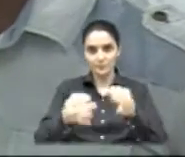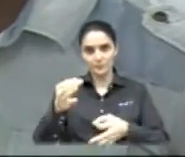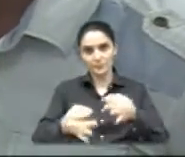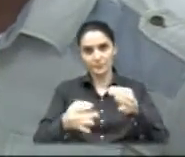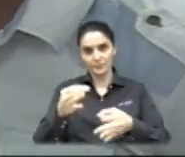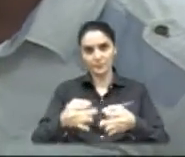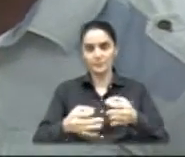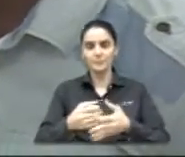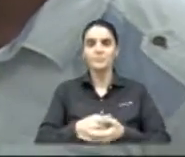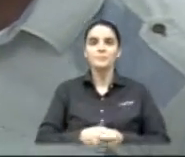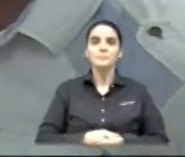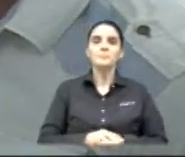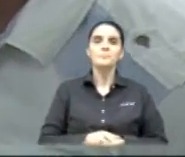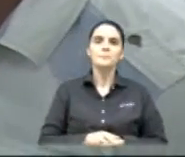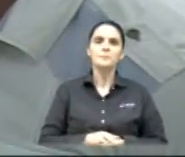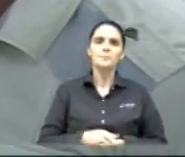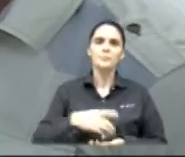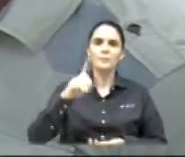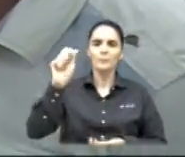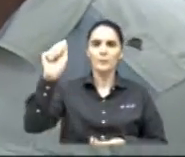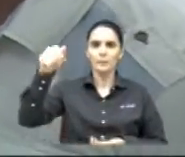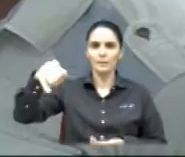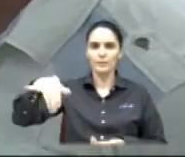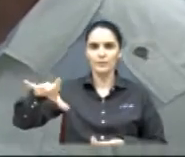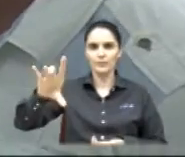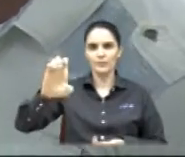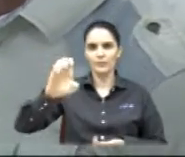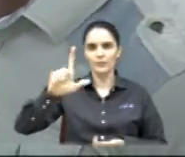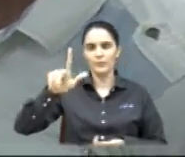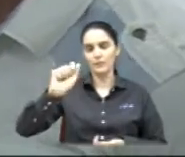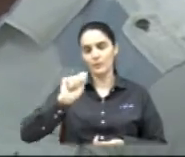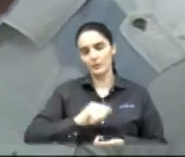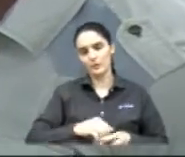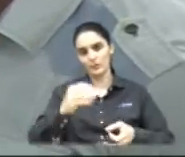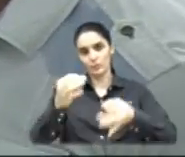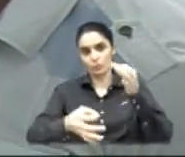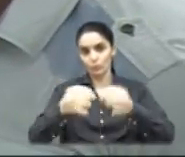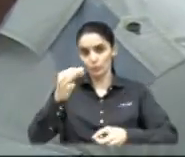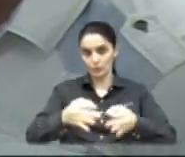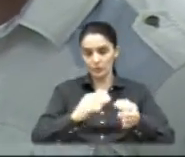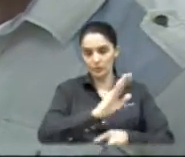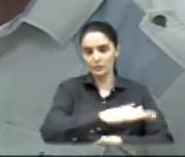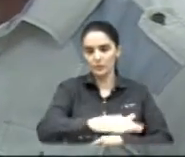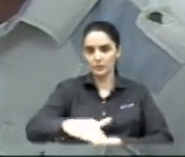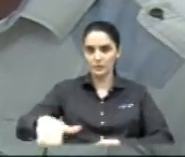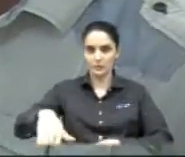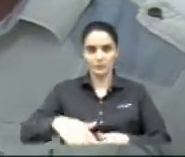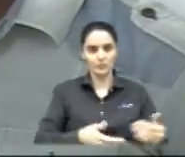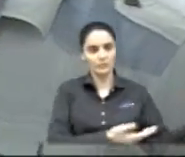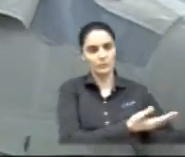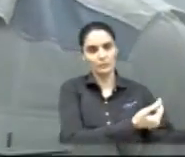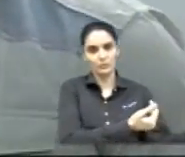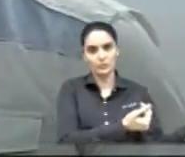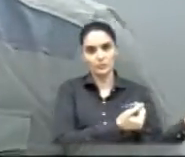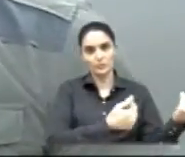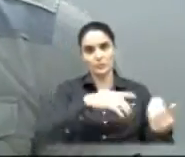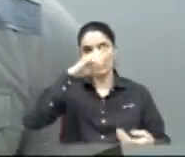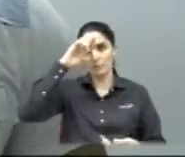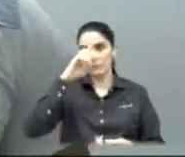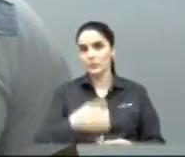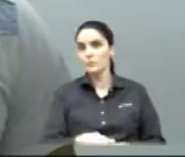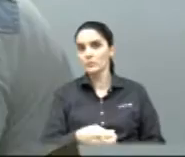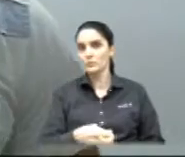doutora Daniela Mi Murata Barrichello, juíza da infância e da adolescência, determinou,